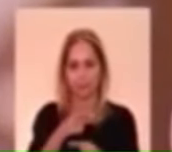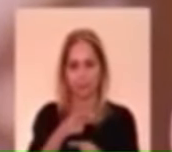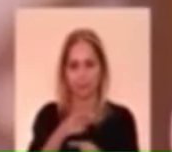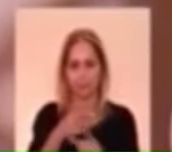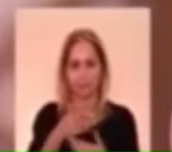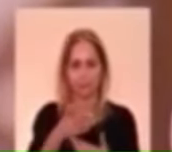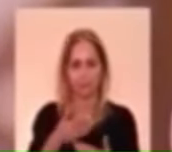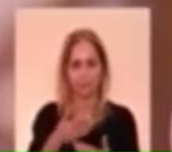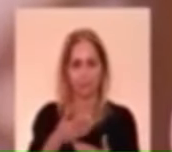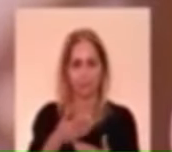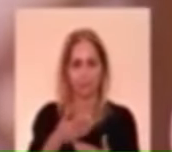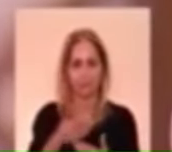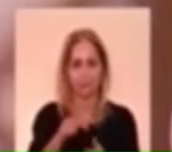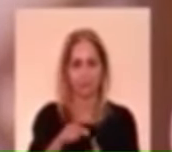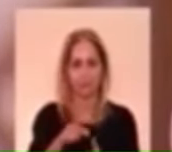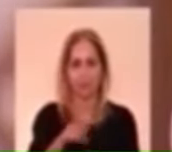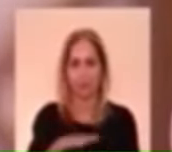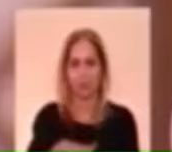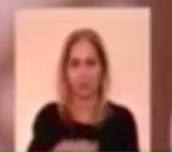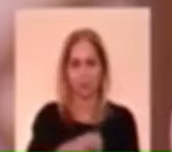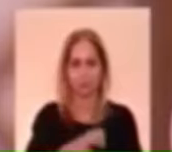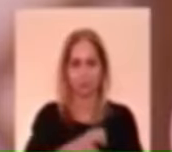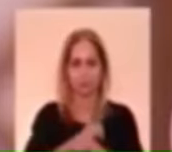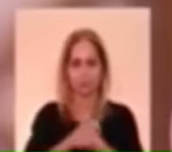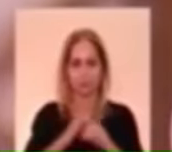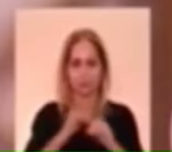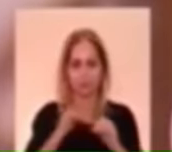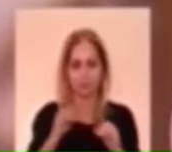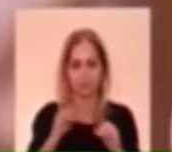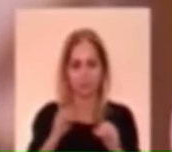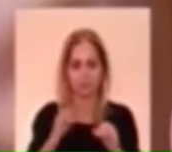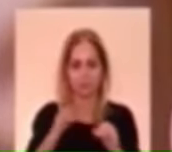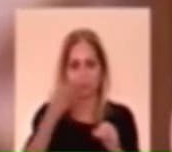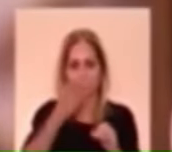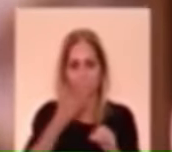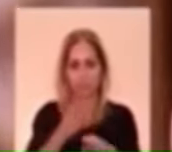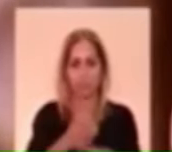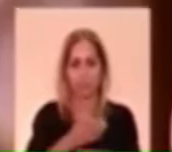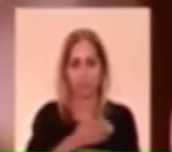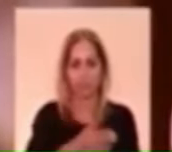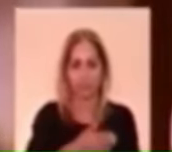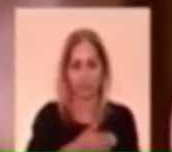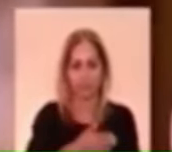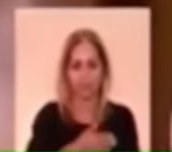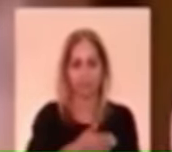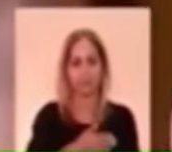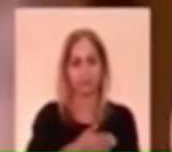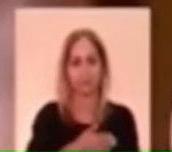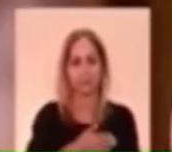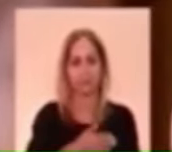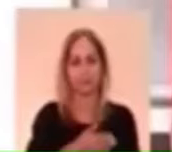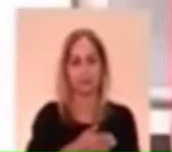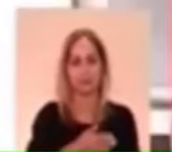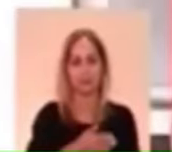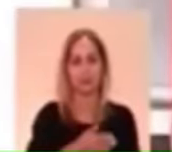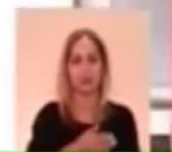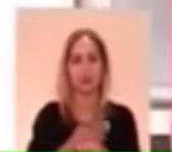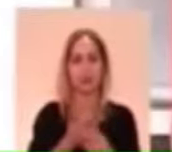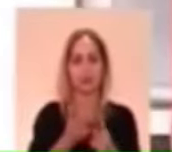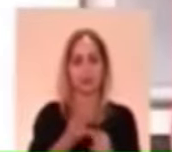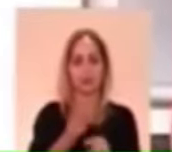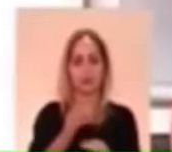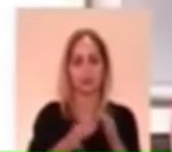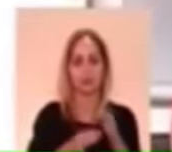sabemos que nos Estados Unidos e as situações são expostas eh sabemos que os choques